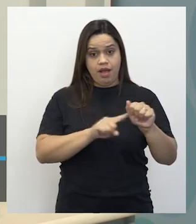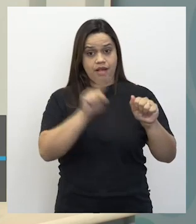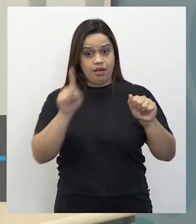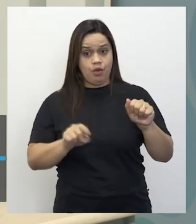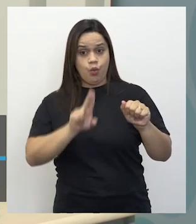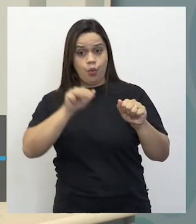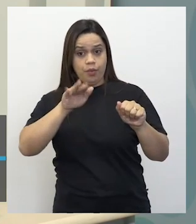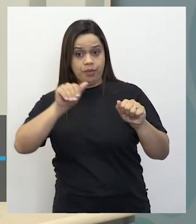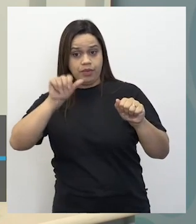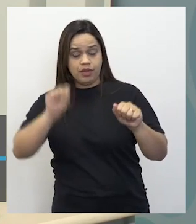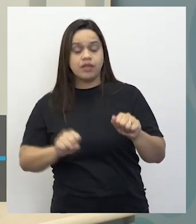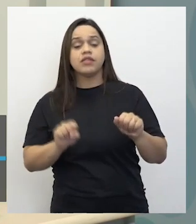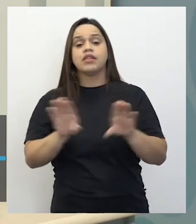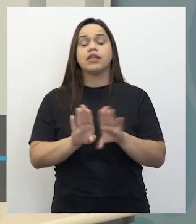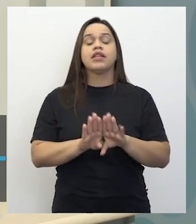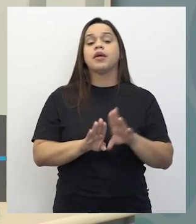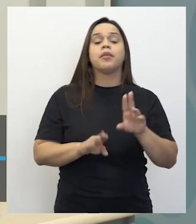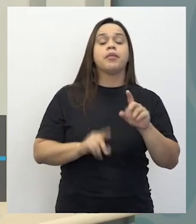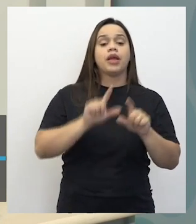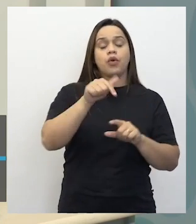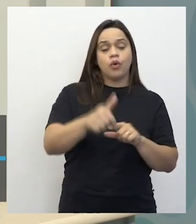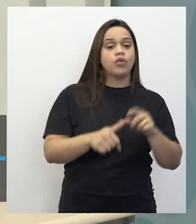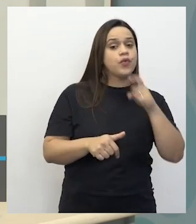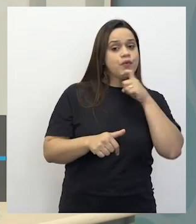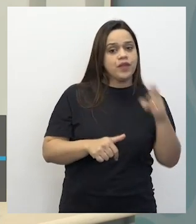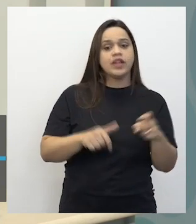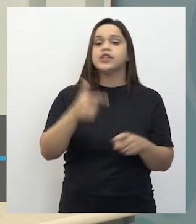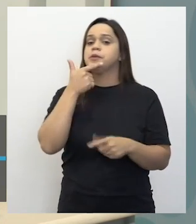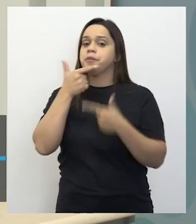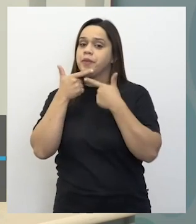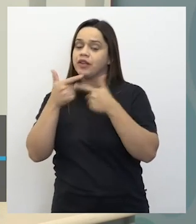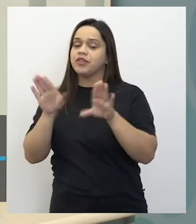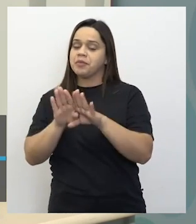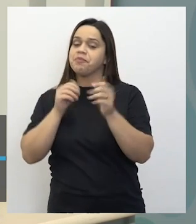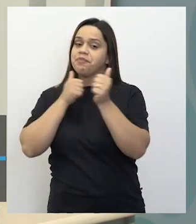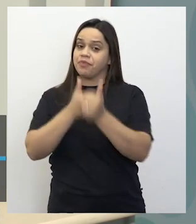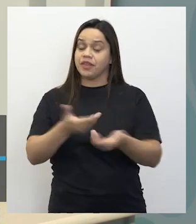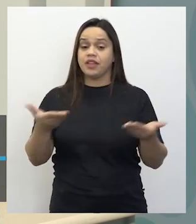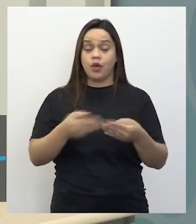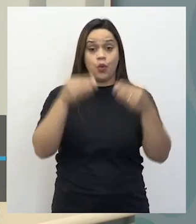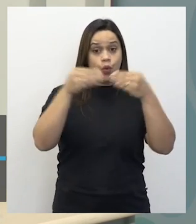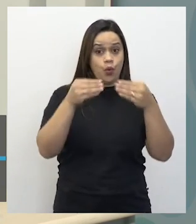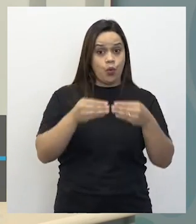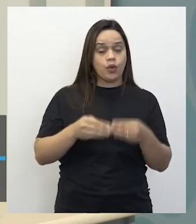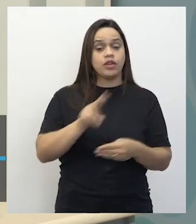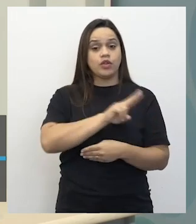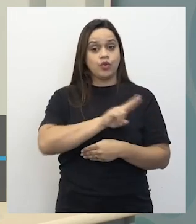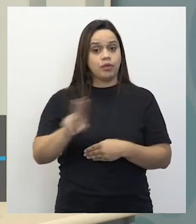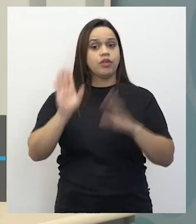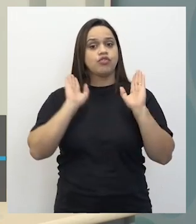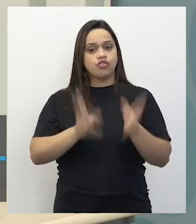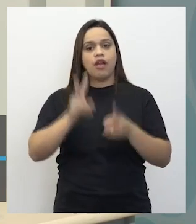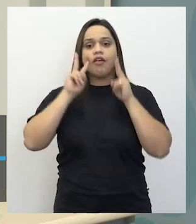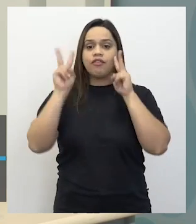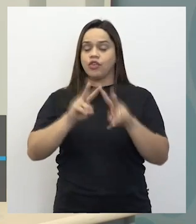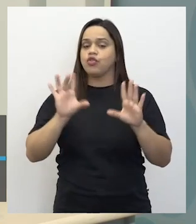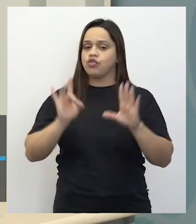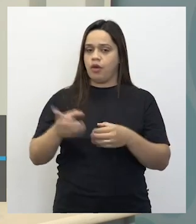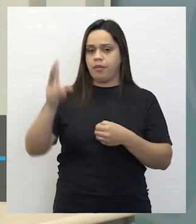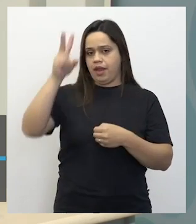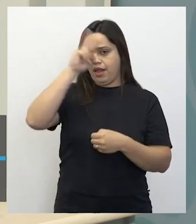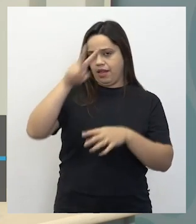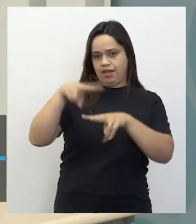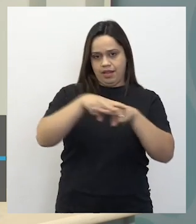adjetivos verde e simpática também acompanharam, ok? Então, concordância nominal a gente já viu, só para retomar